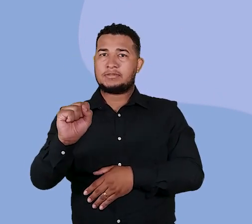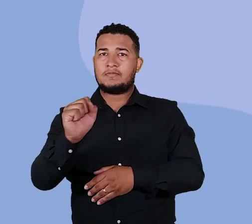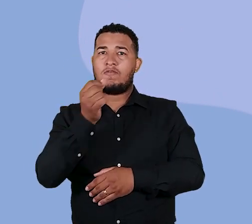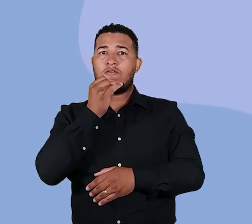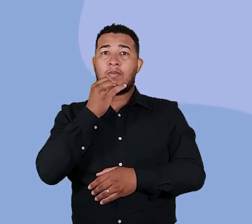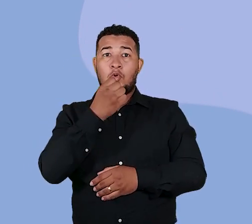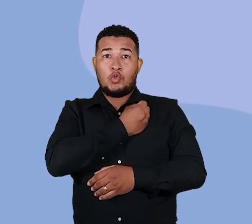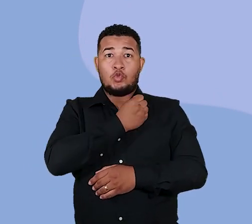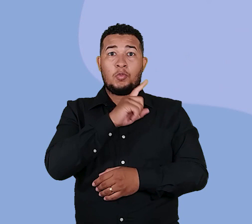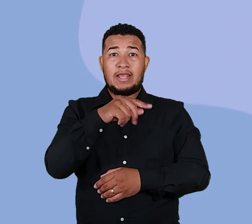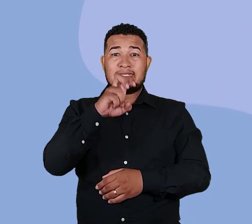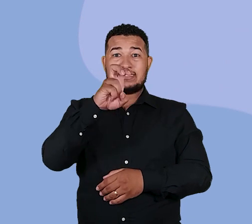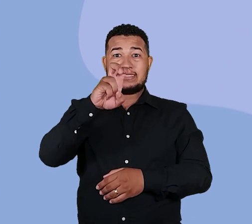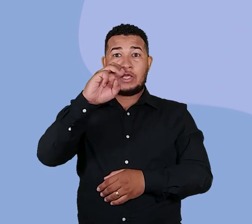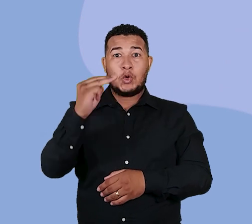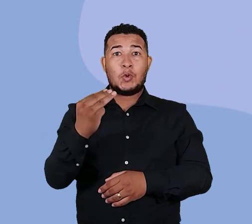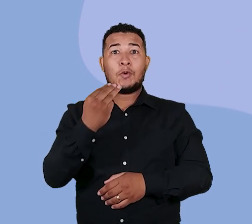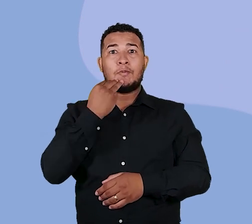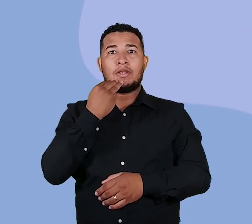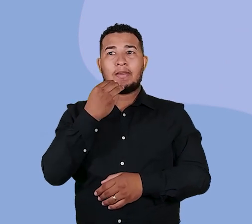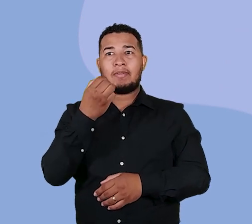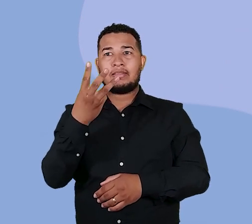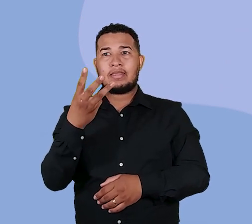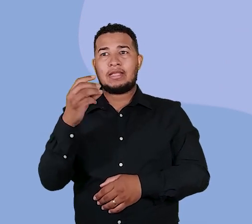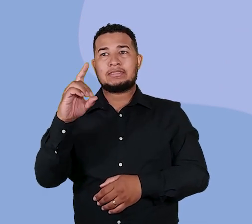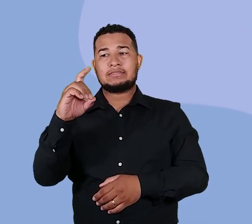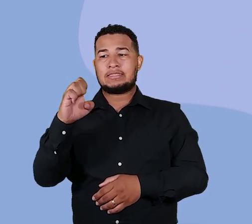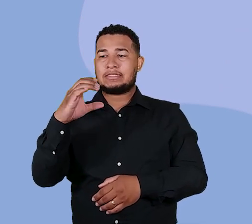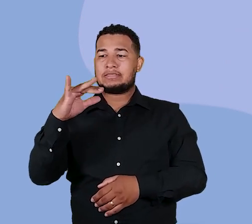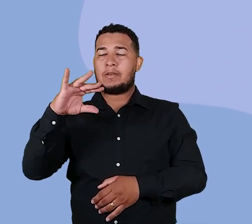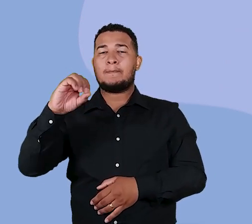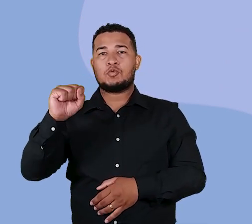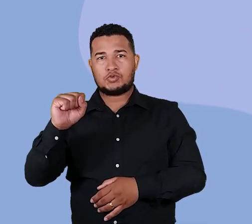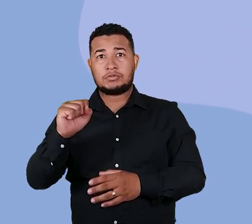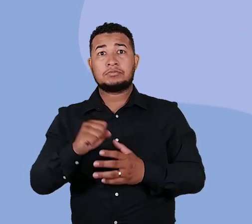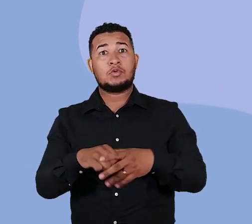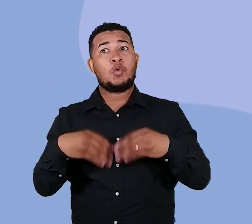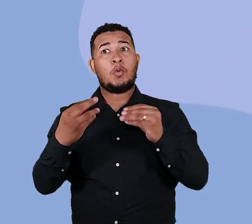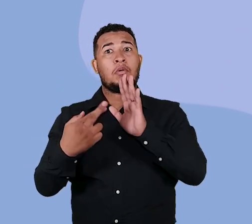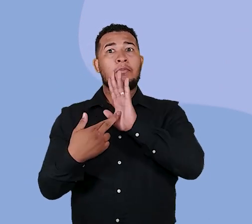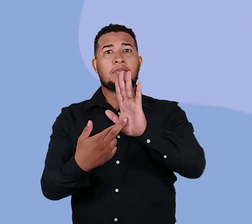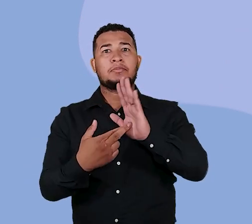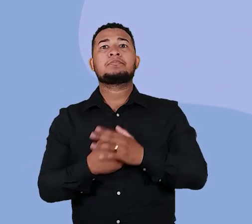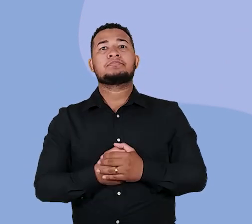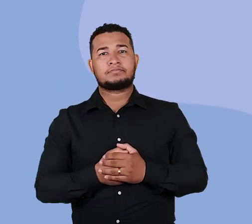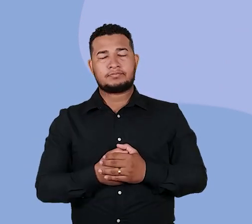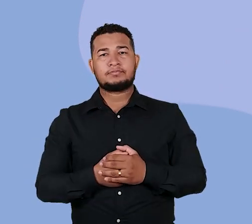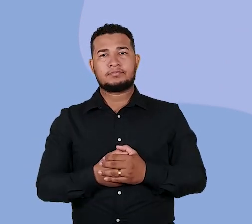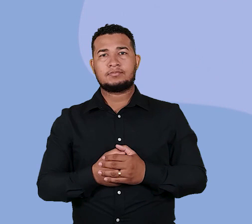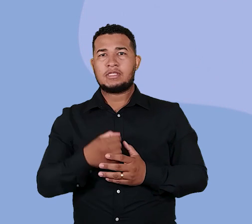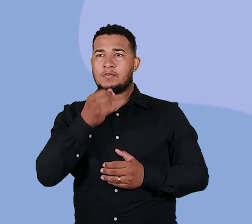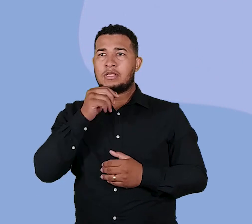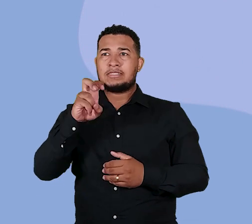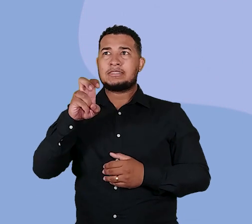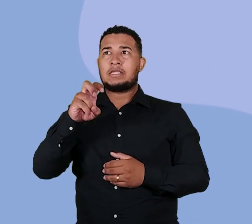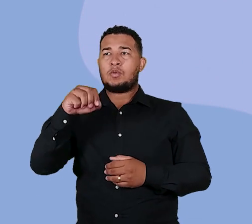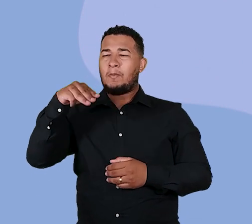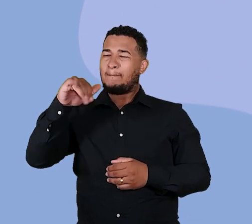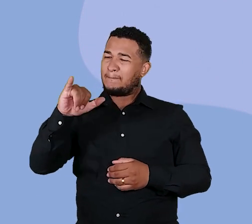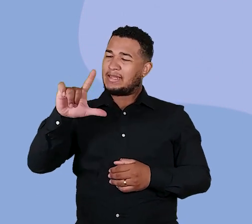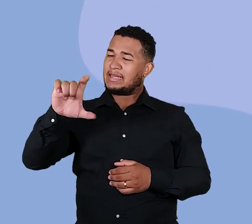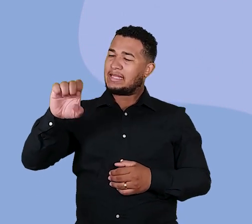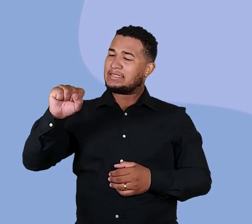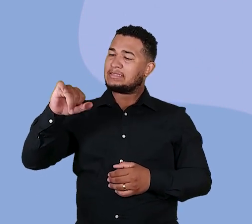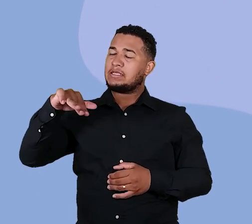5 milésimos e 3 décimos. E agora, hein? Qual é a representação decimal disso? 5